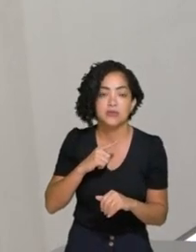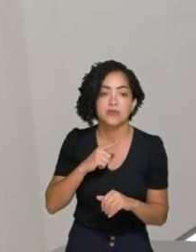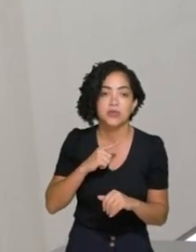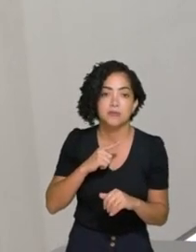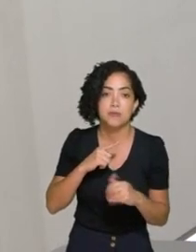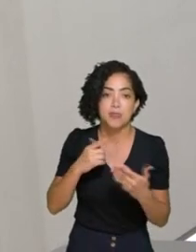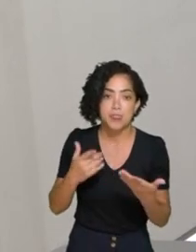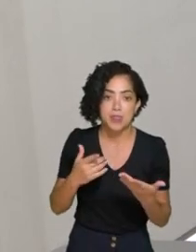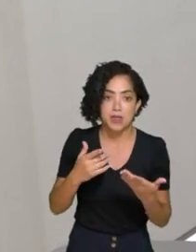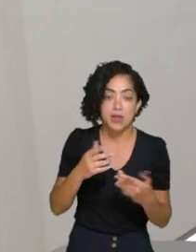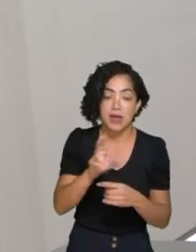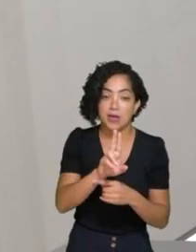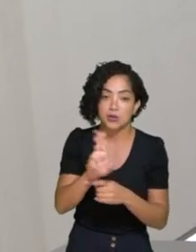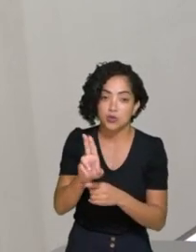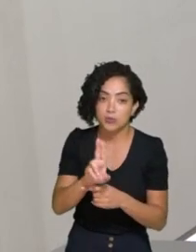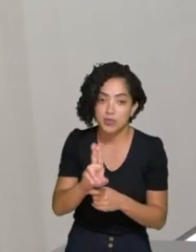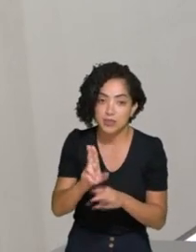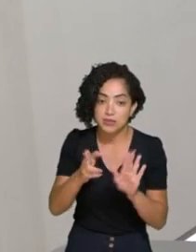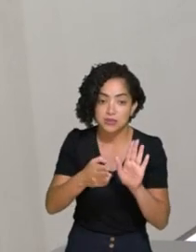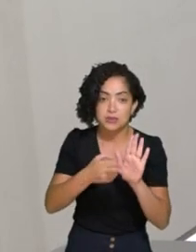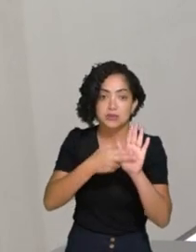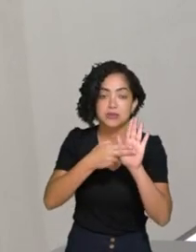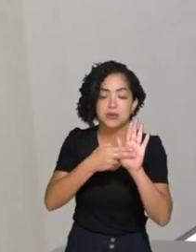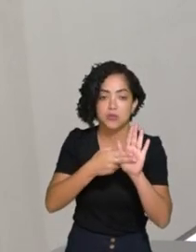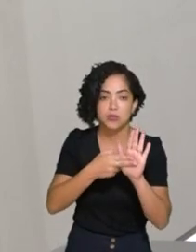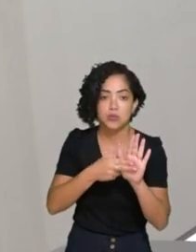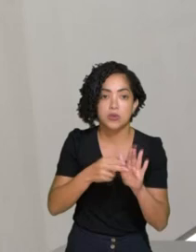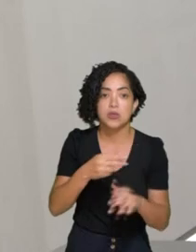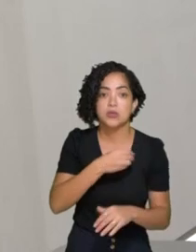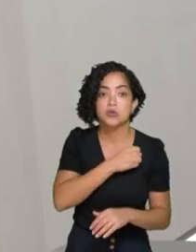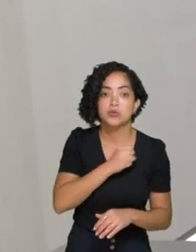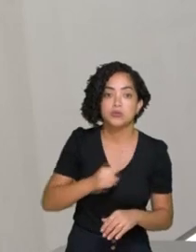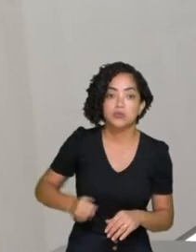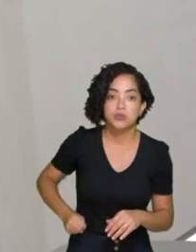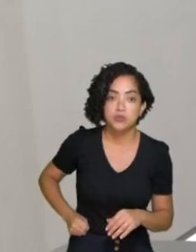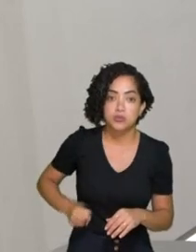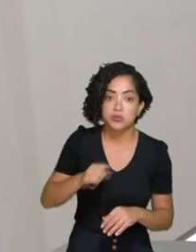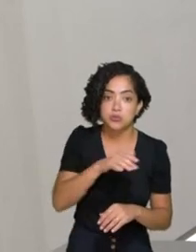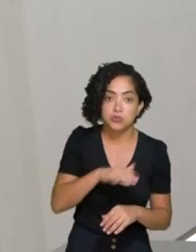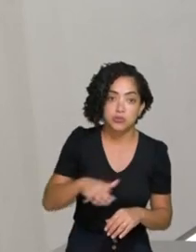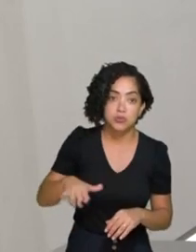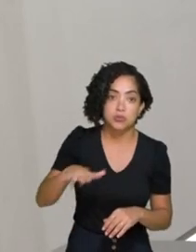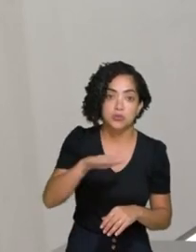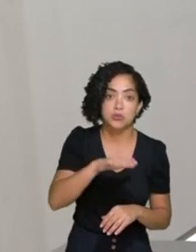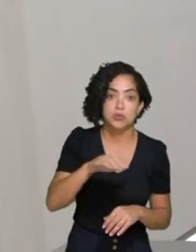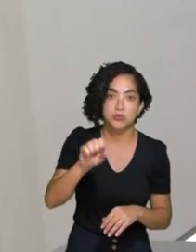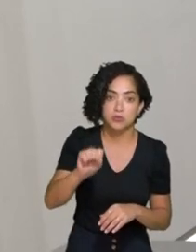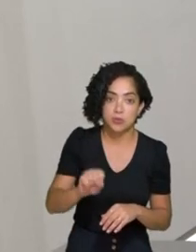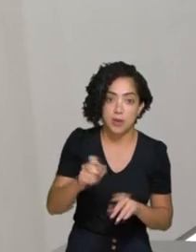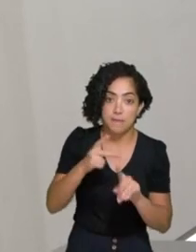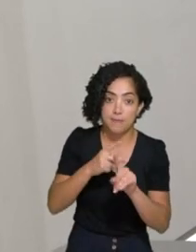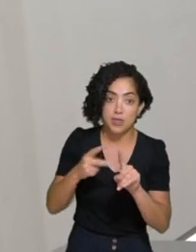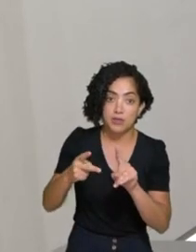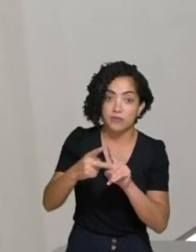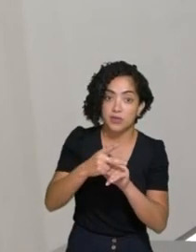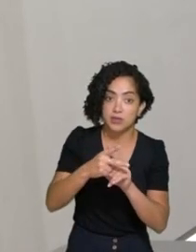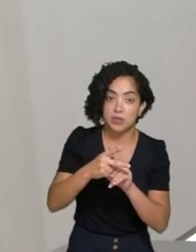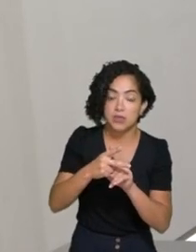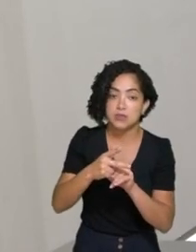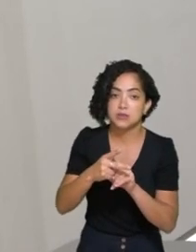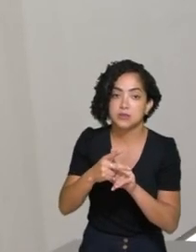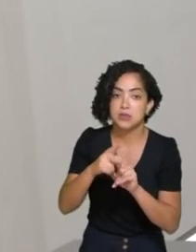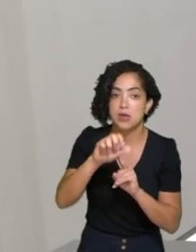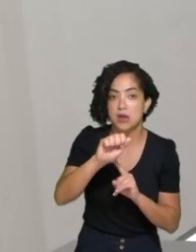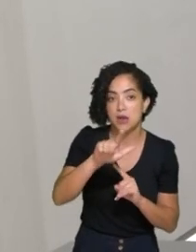fazendo a nomeação do novo superintendente regional sul da Previdência Social, o senhor